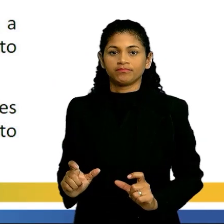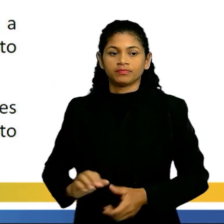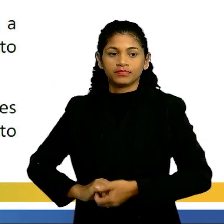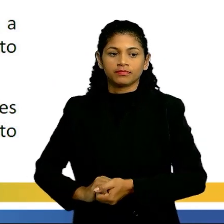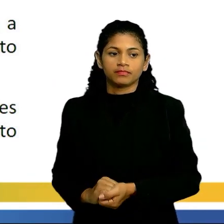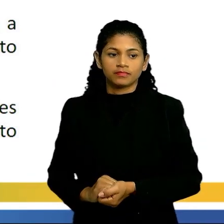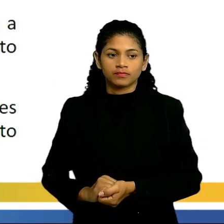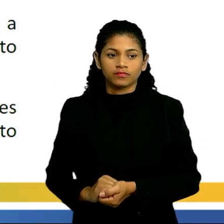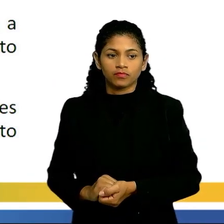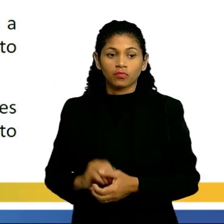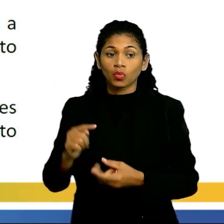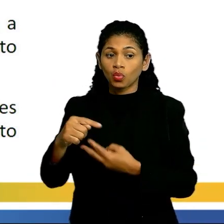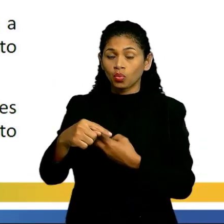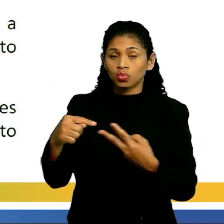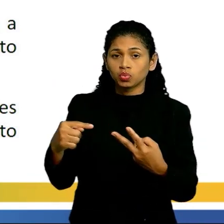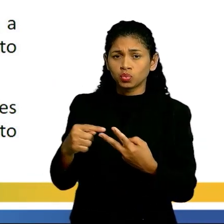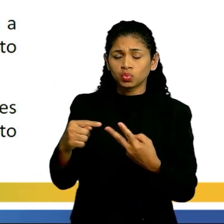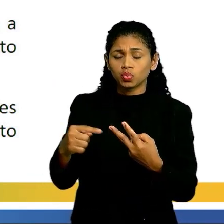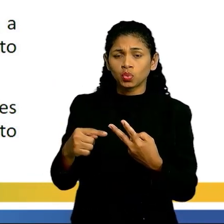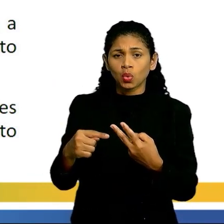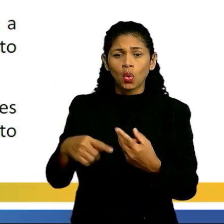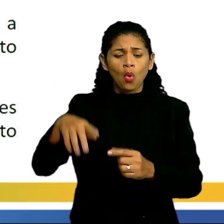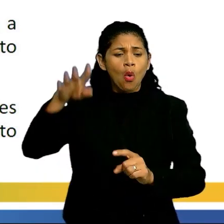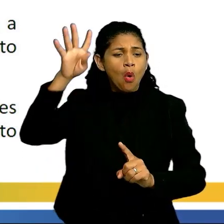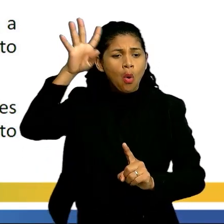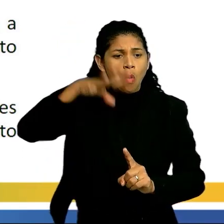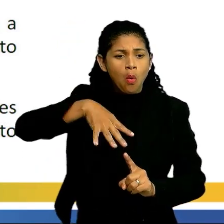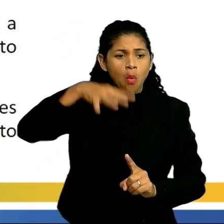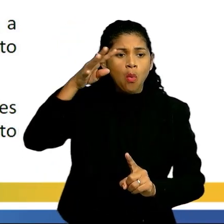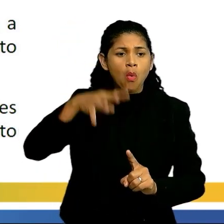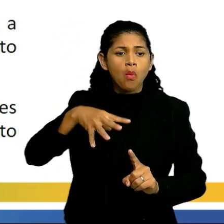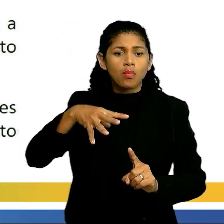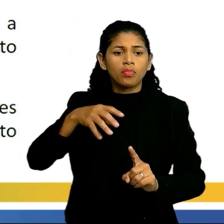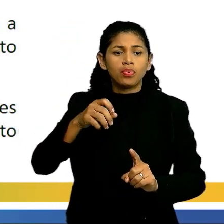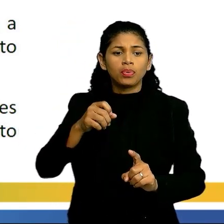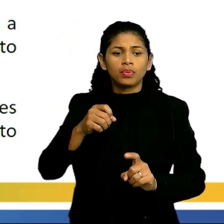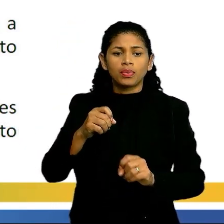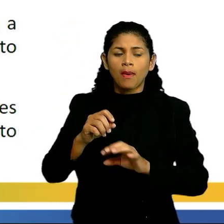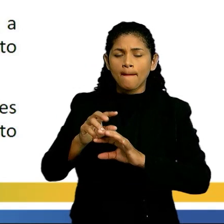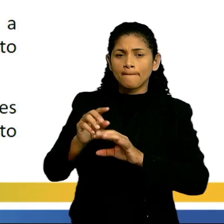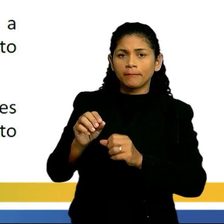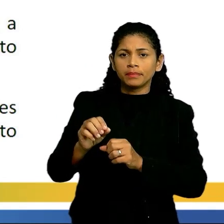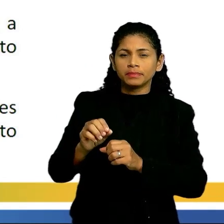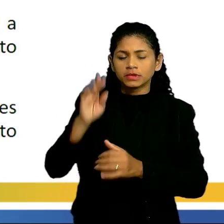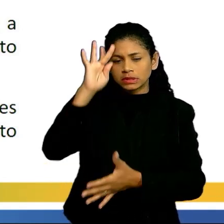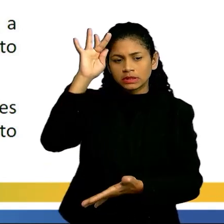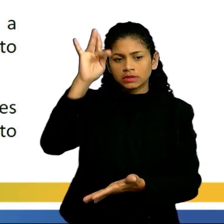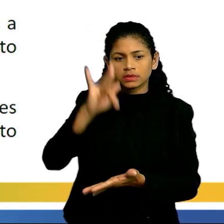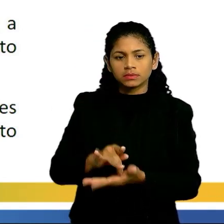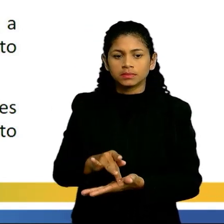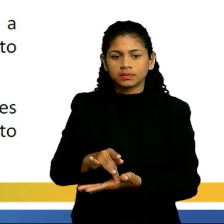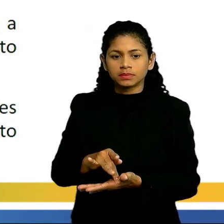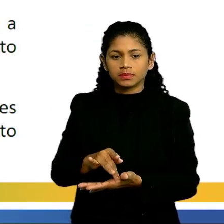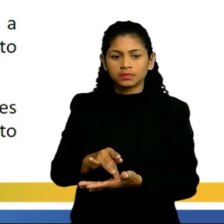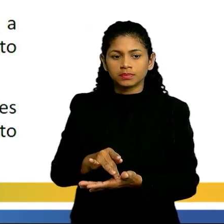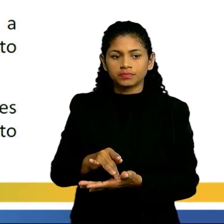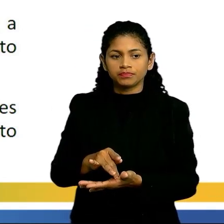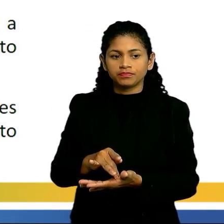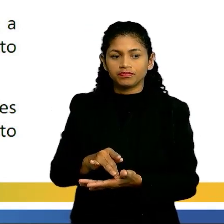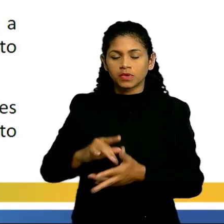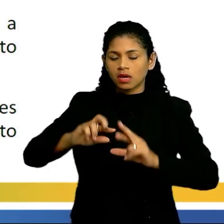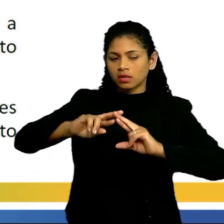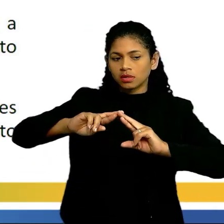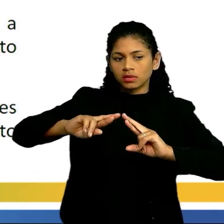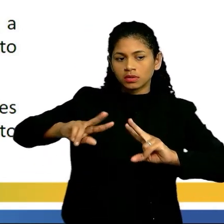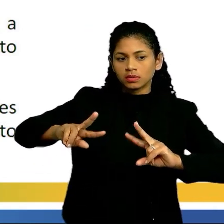Ambos elogiaram a perspectiva acerca da corporeidade que afirma a dicotomia